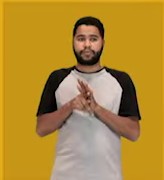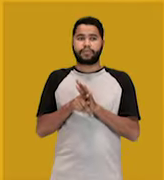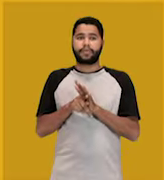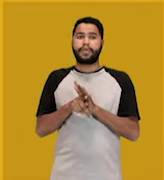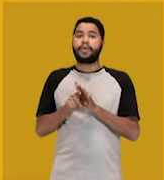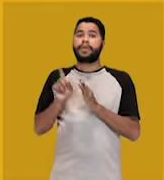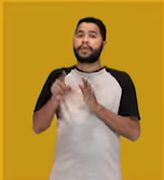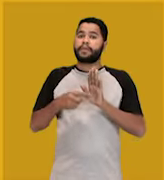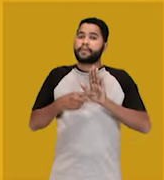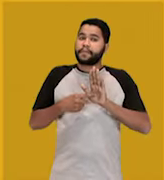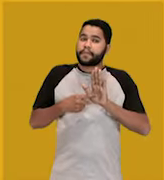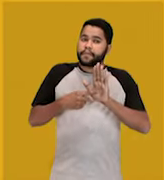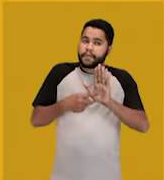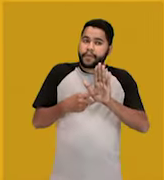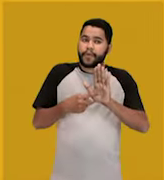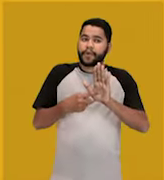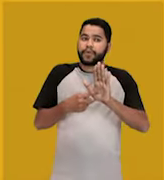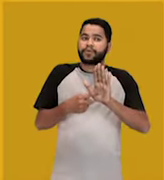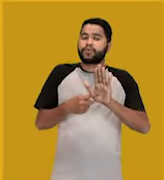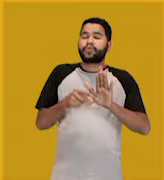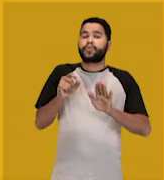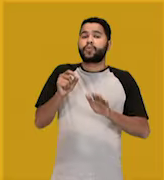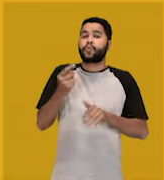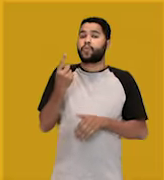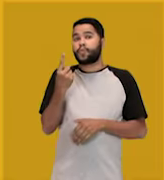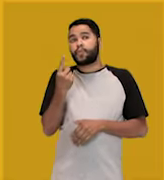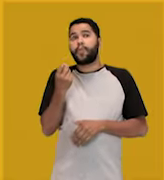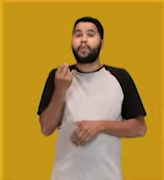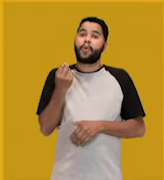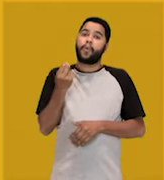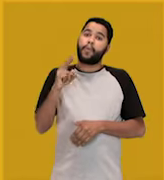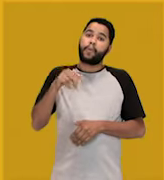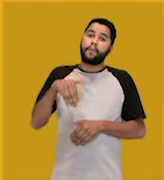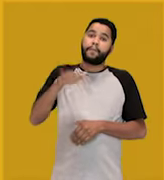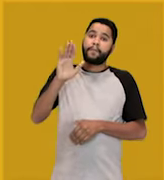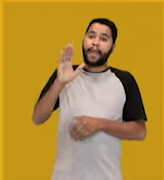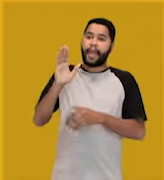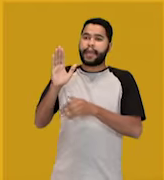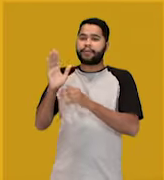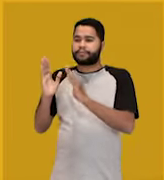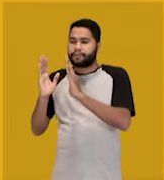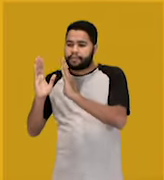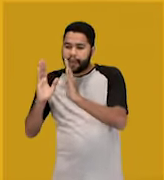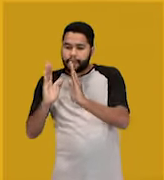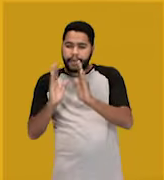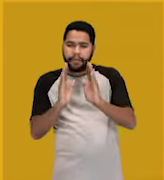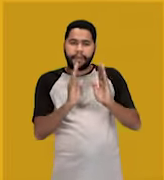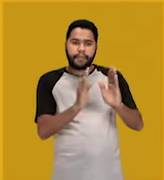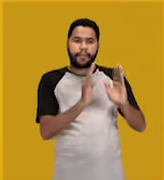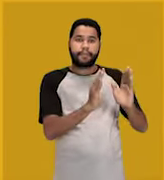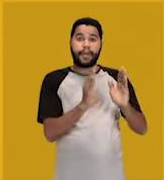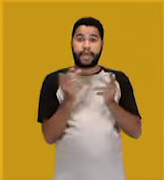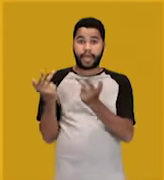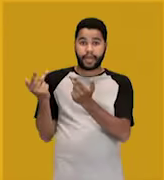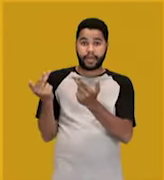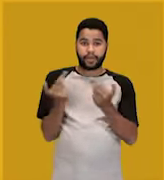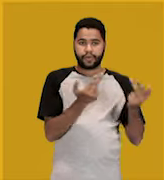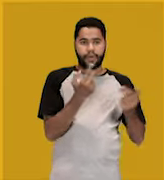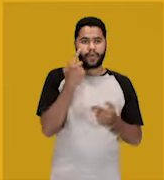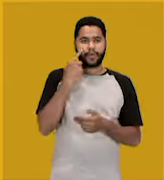a representação de uma ou mais partes de algo que foi dividido em partes iguais.